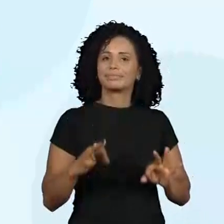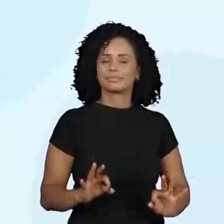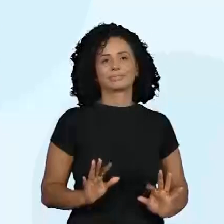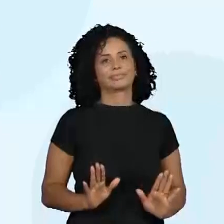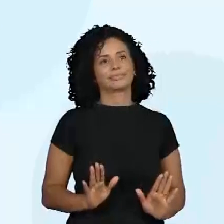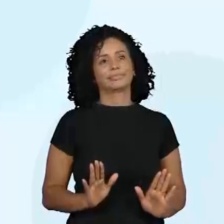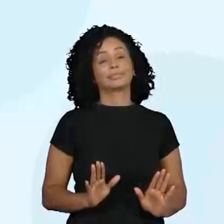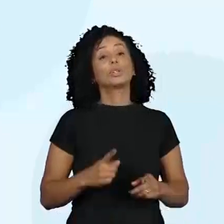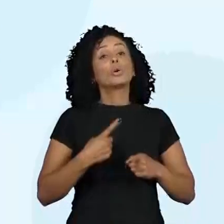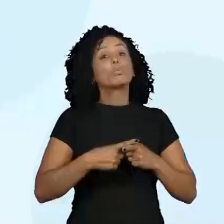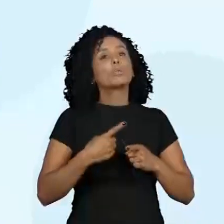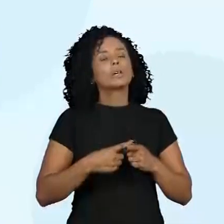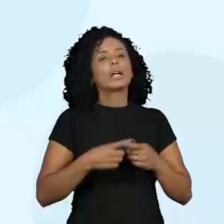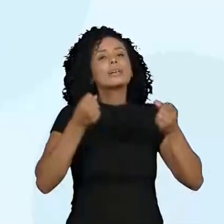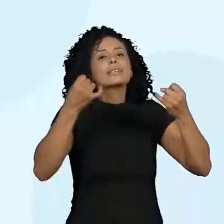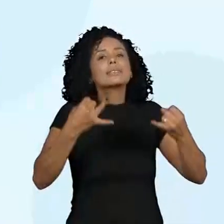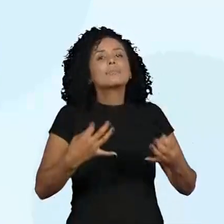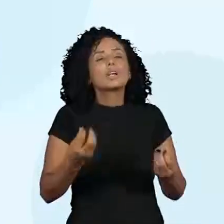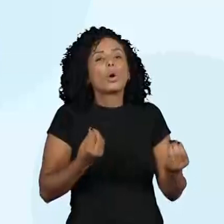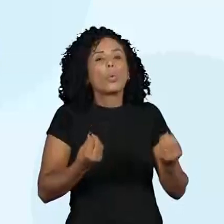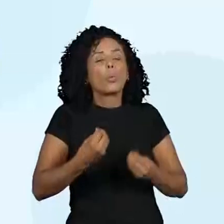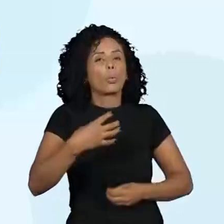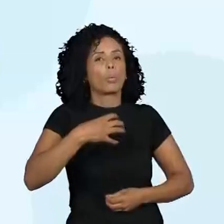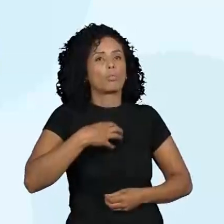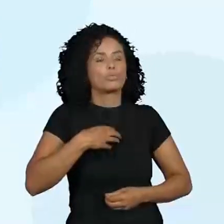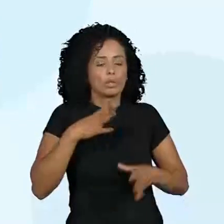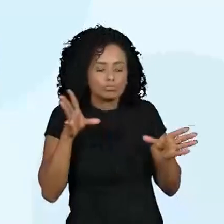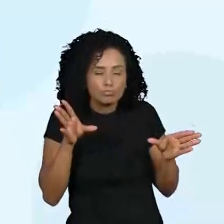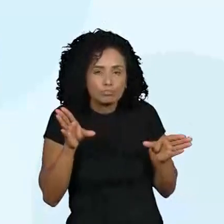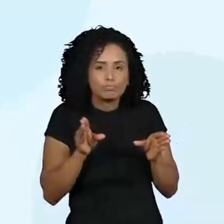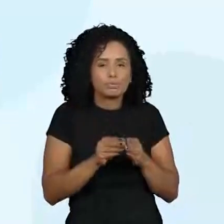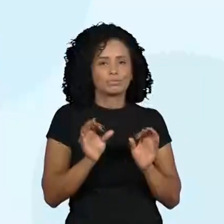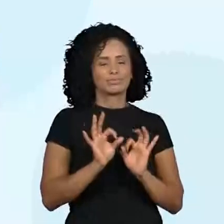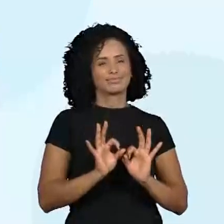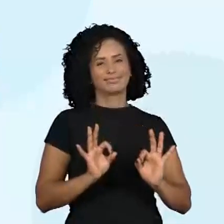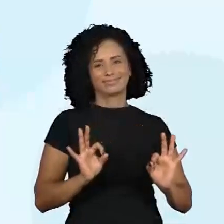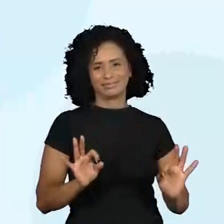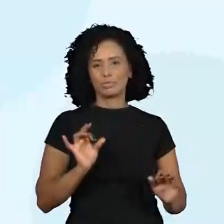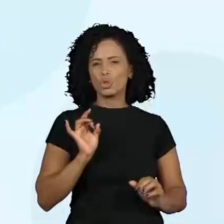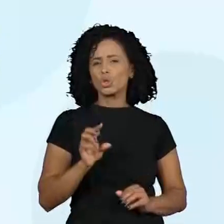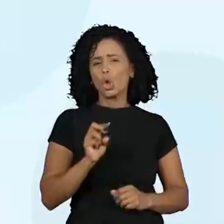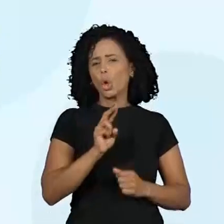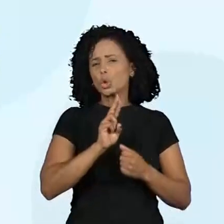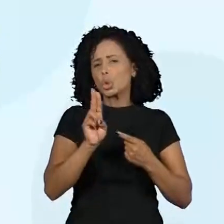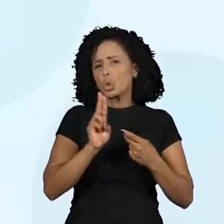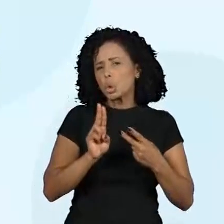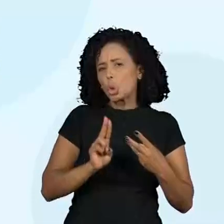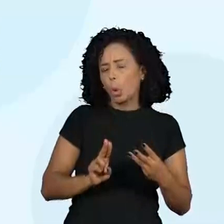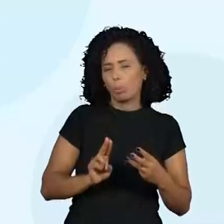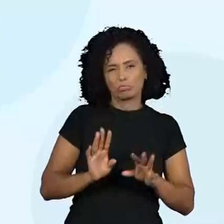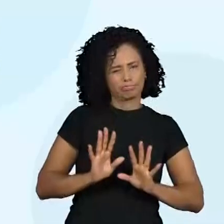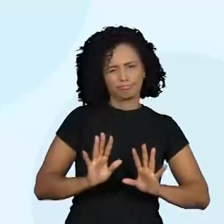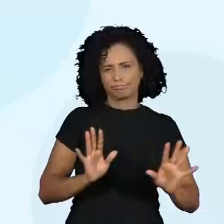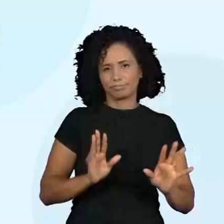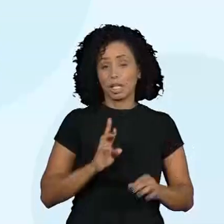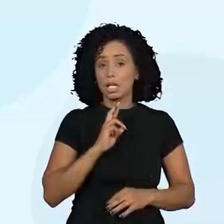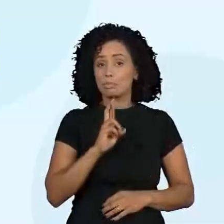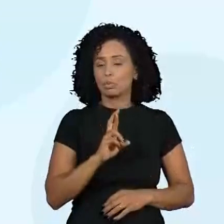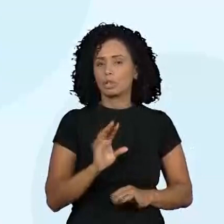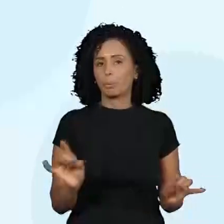estaríamos falando ali de uma forma mais reduzida, mais simples, não é? Somente os nomes. Mas nós já vamos colocar aí a